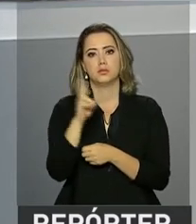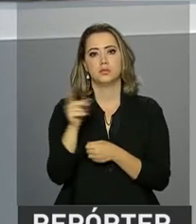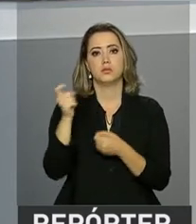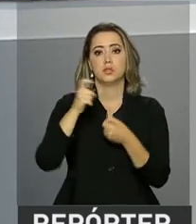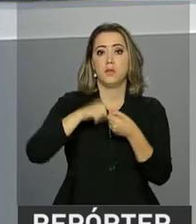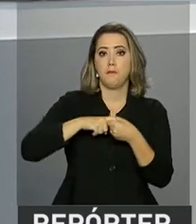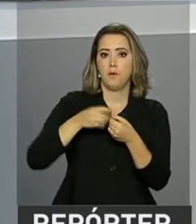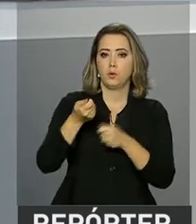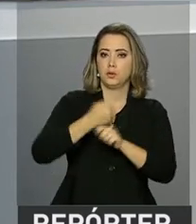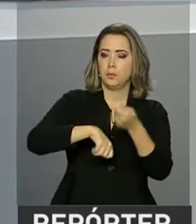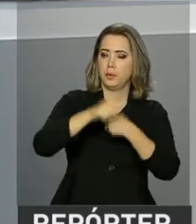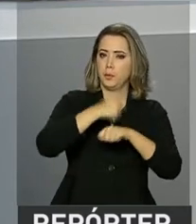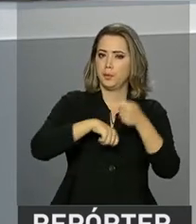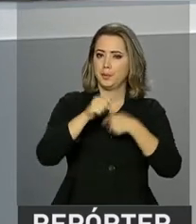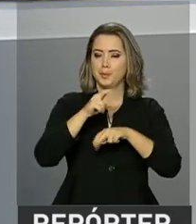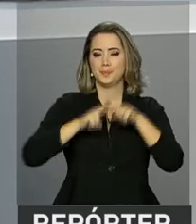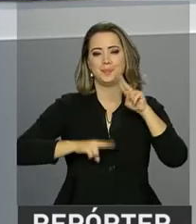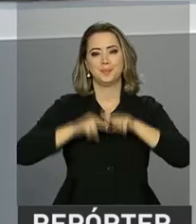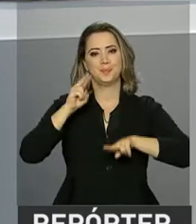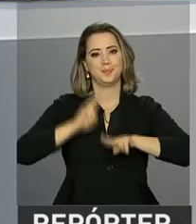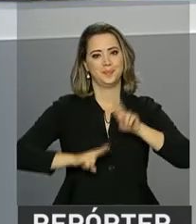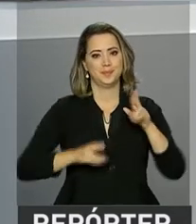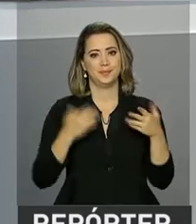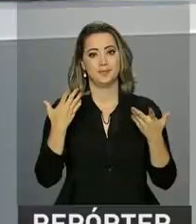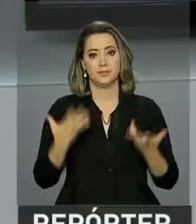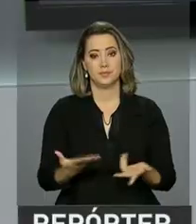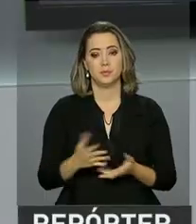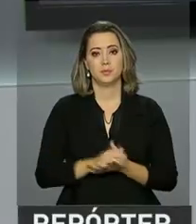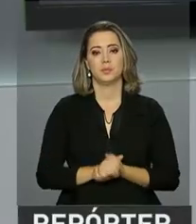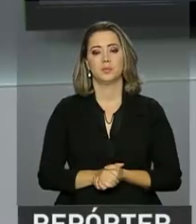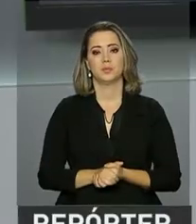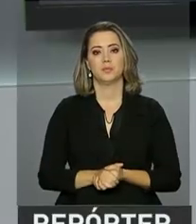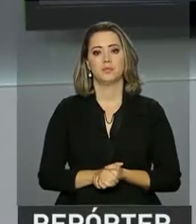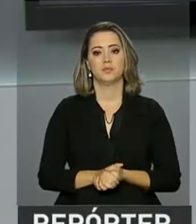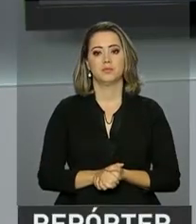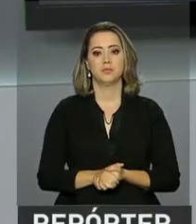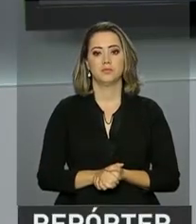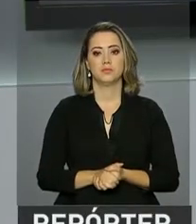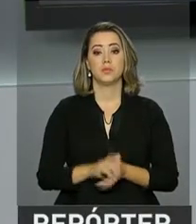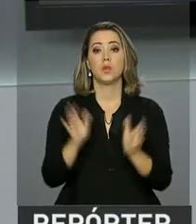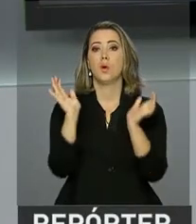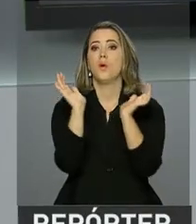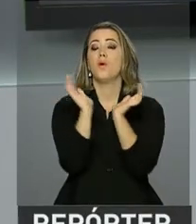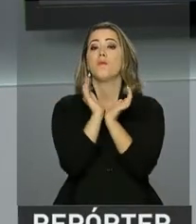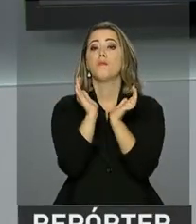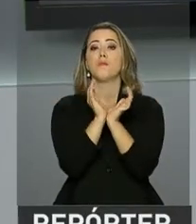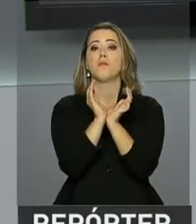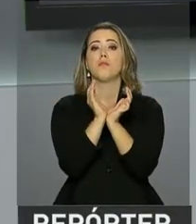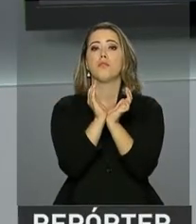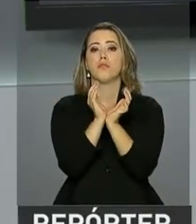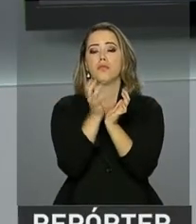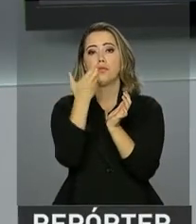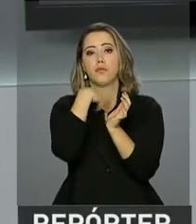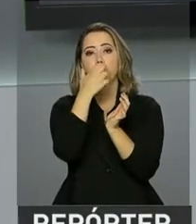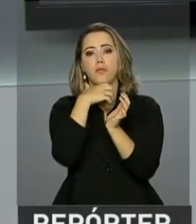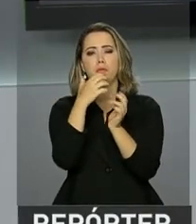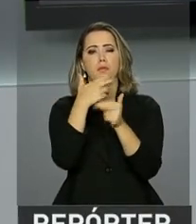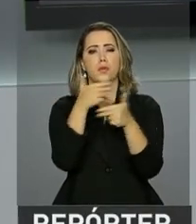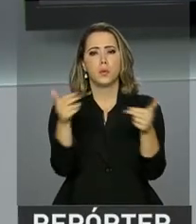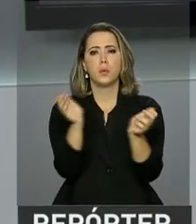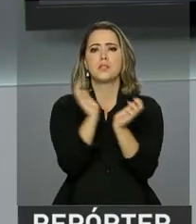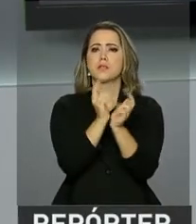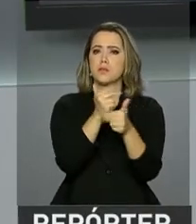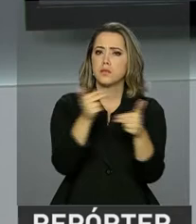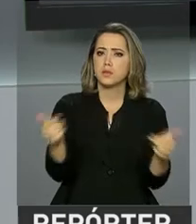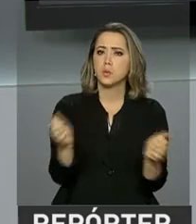reais sejam injetados na economia no mês de junho. Frutas, verduras, arroz, café, cachaça e até